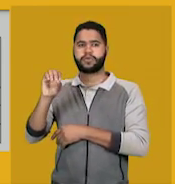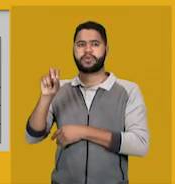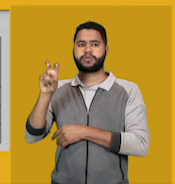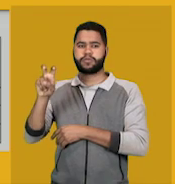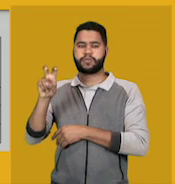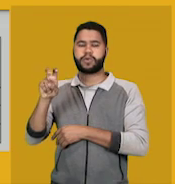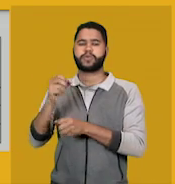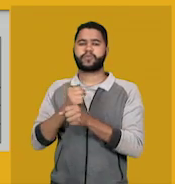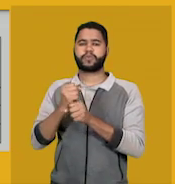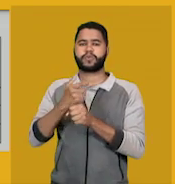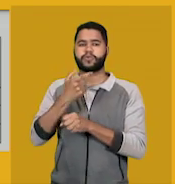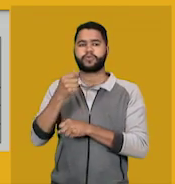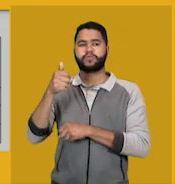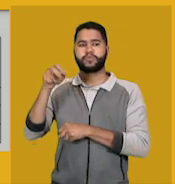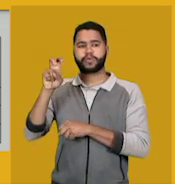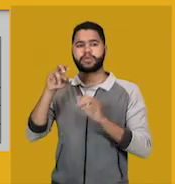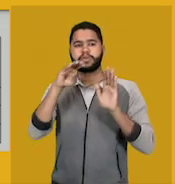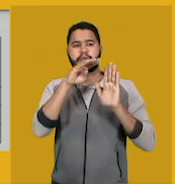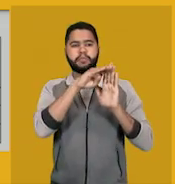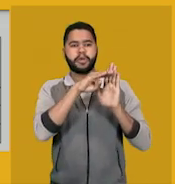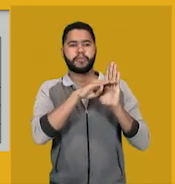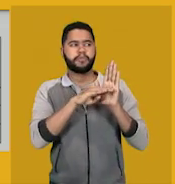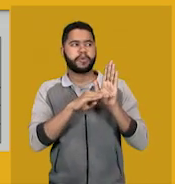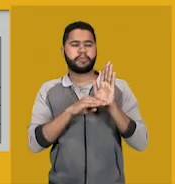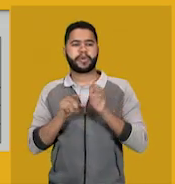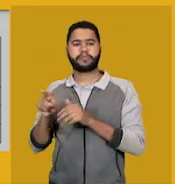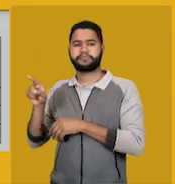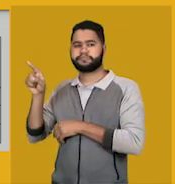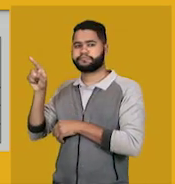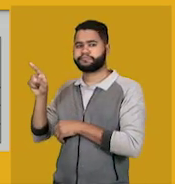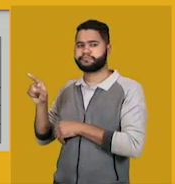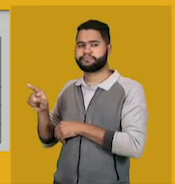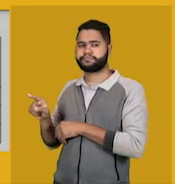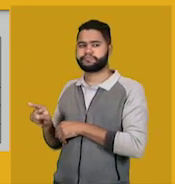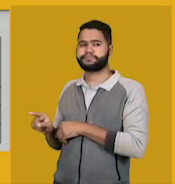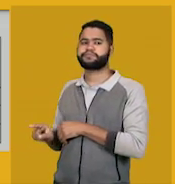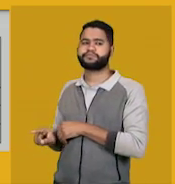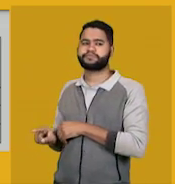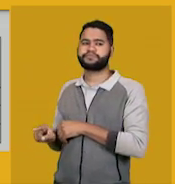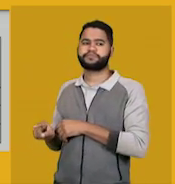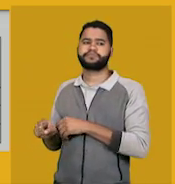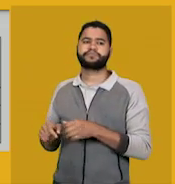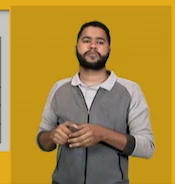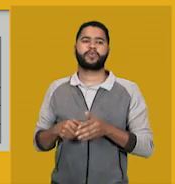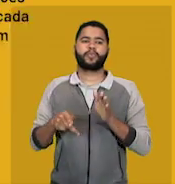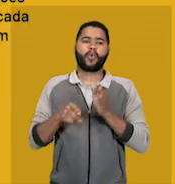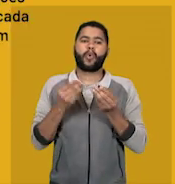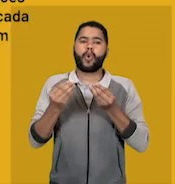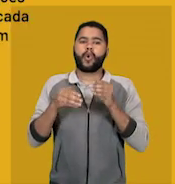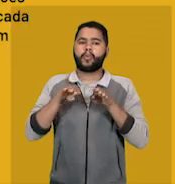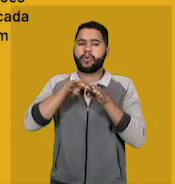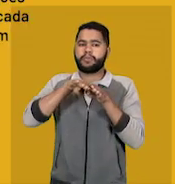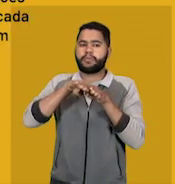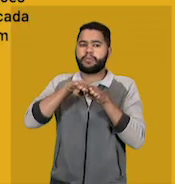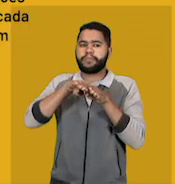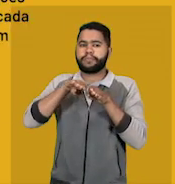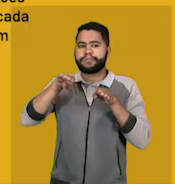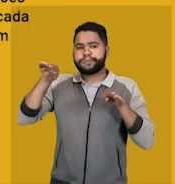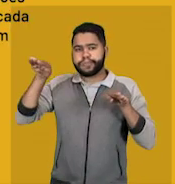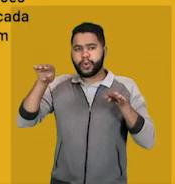as especificações através da inclinação, para inclinação de rampa. E ele pede o